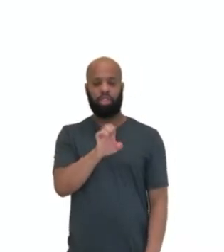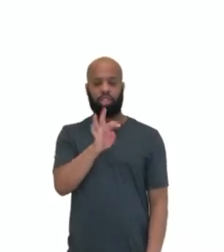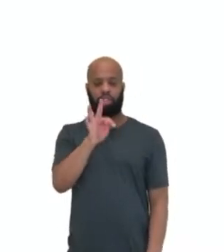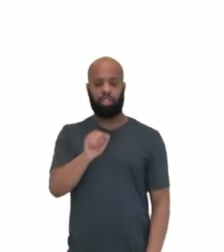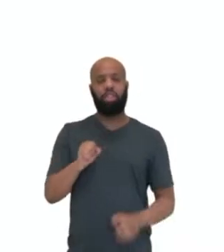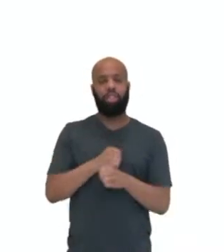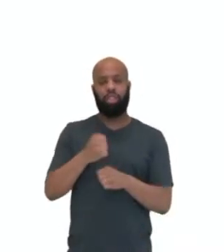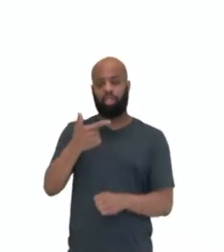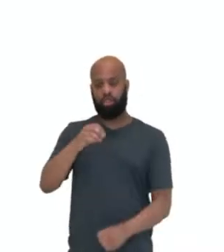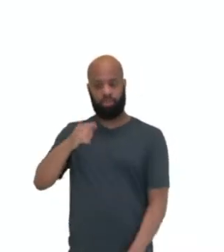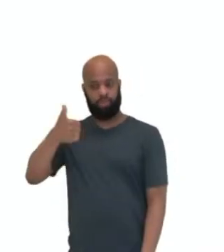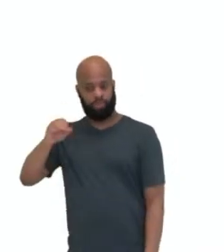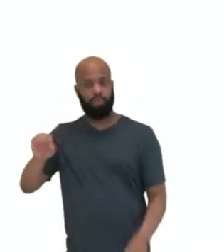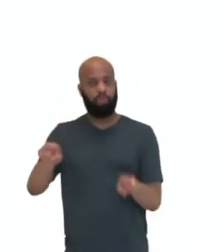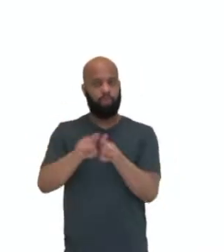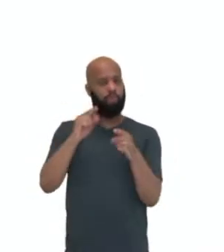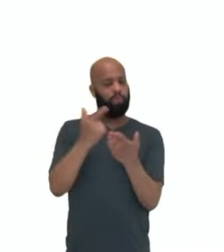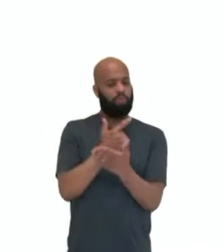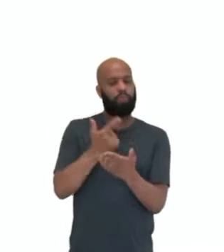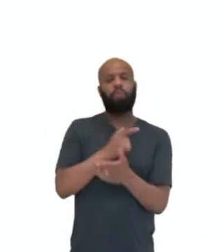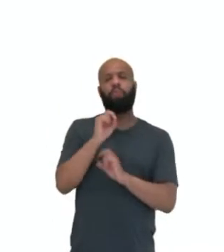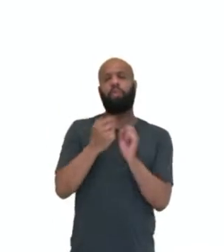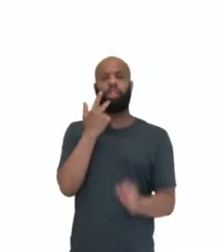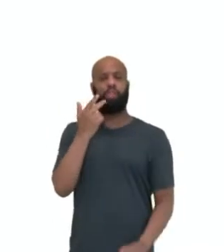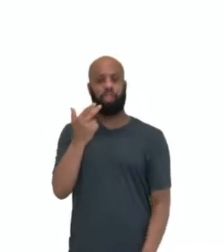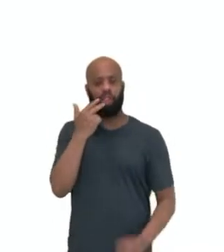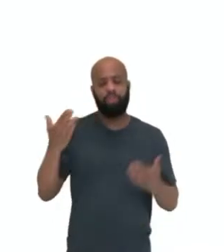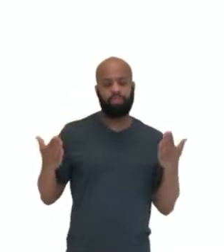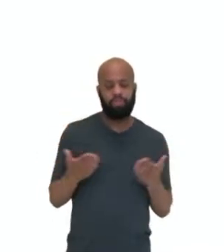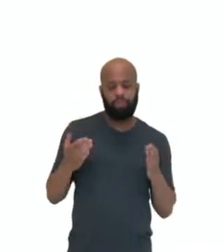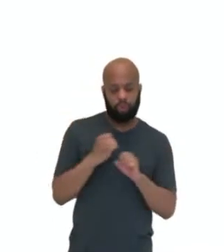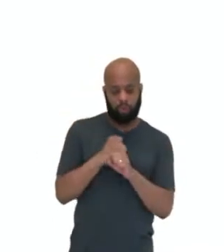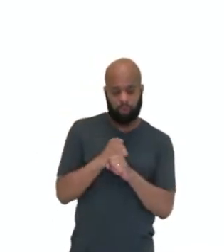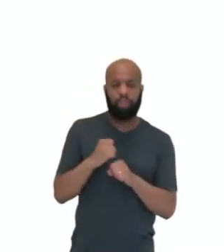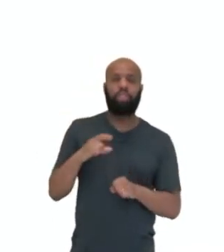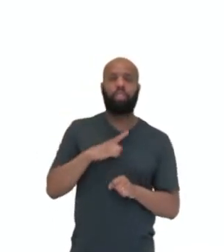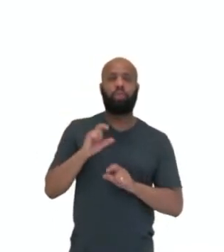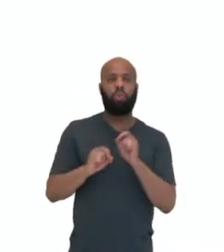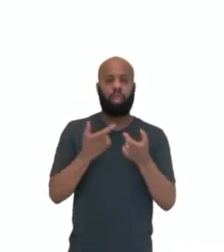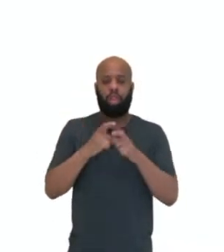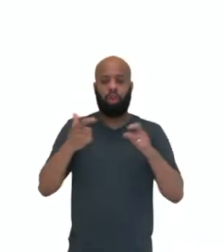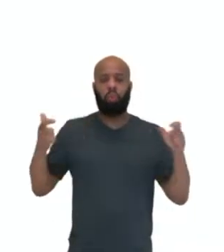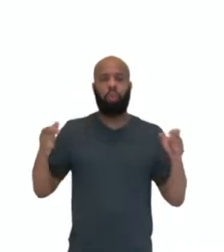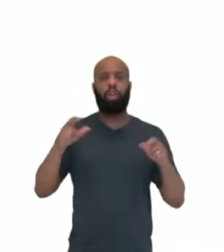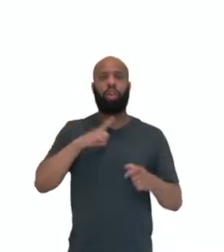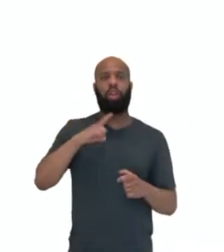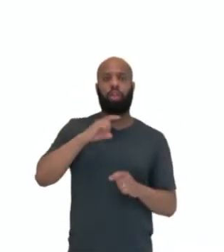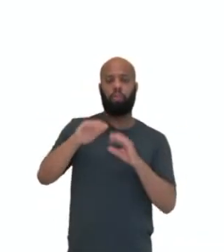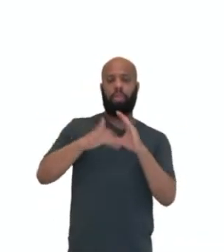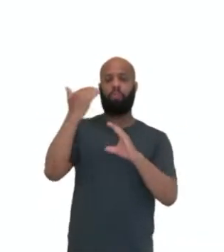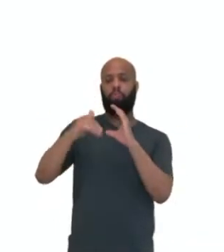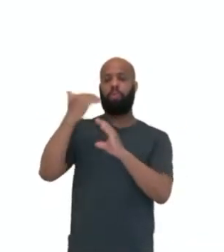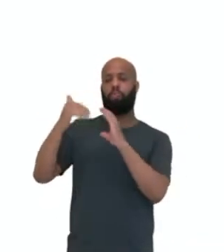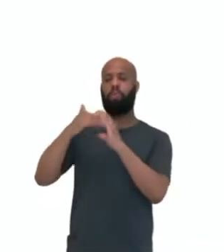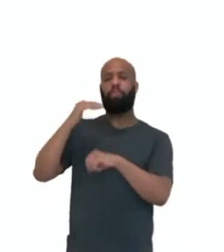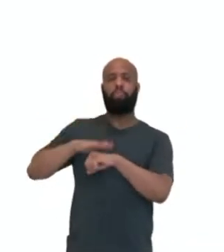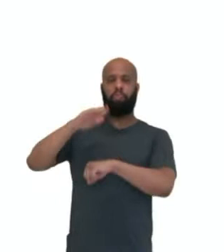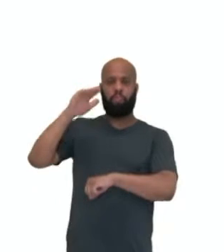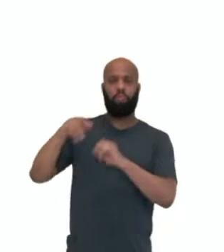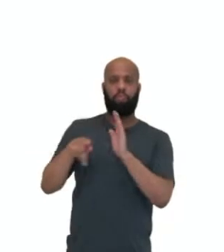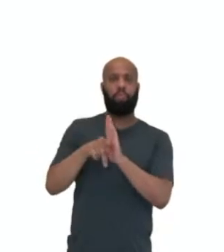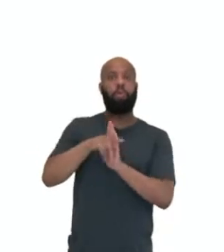de livro. A novidade é que, nos últimos anos, houve aumento na quantidade de mensagens encaminhadas